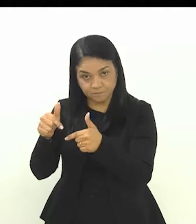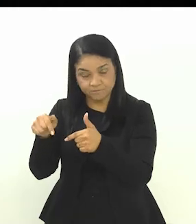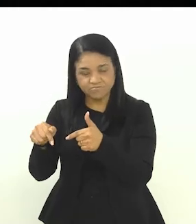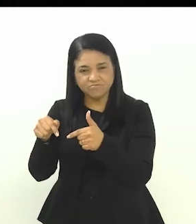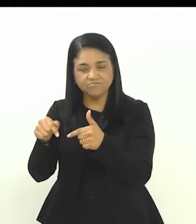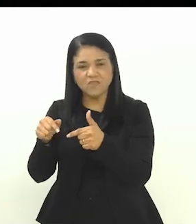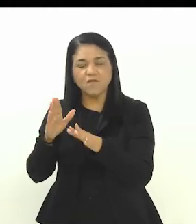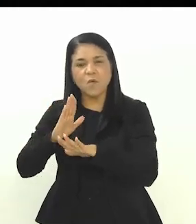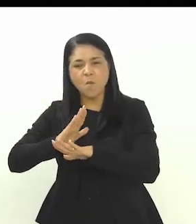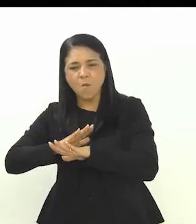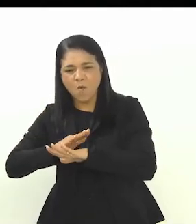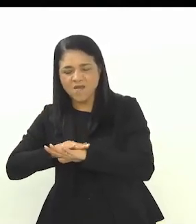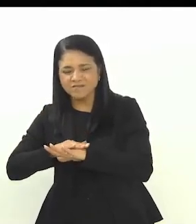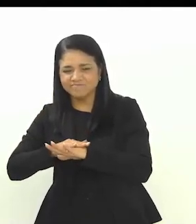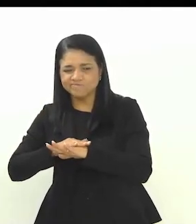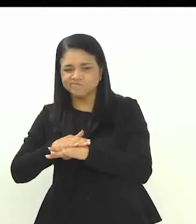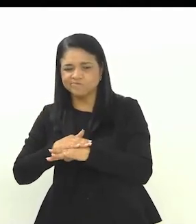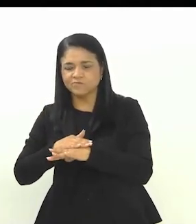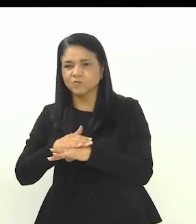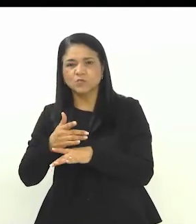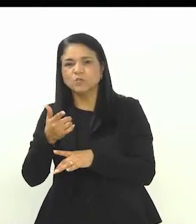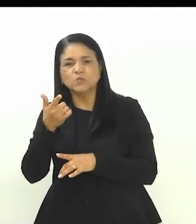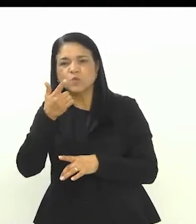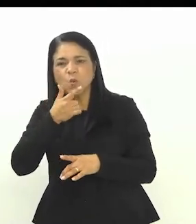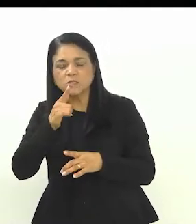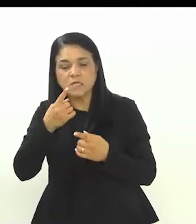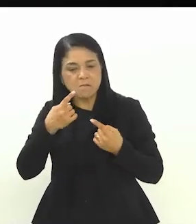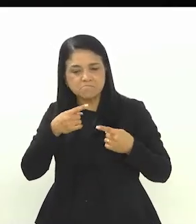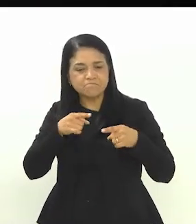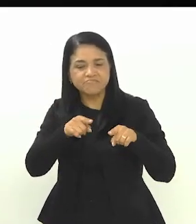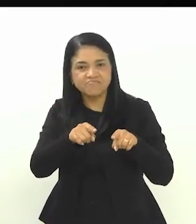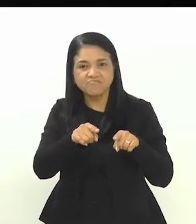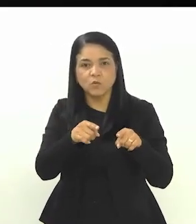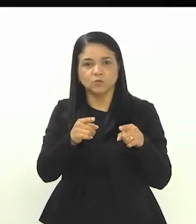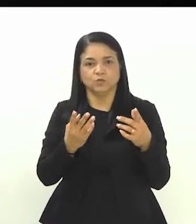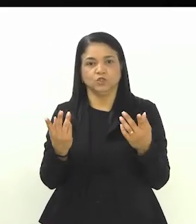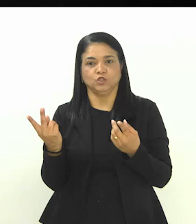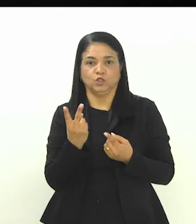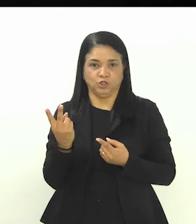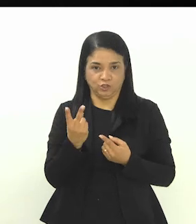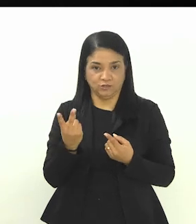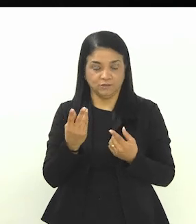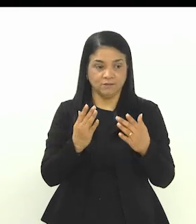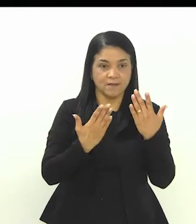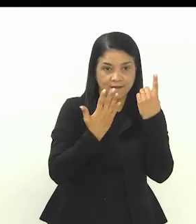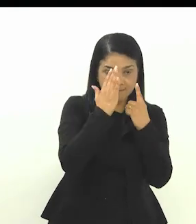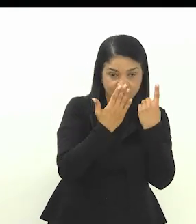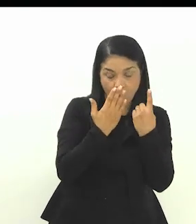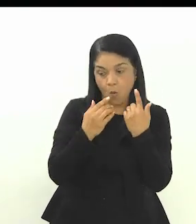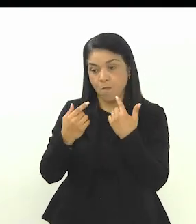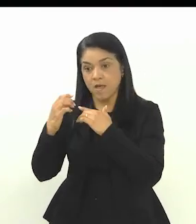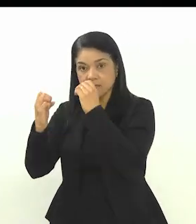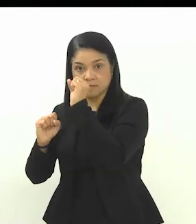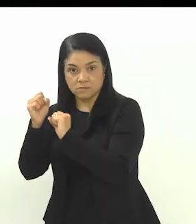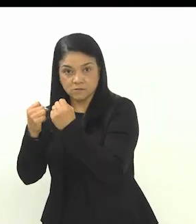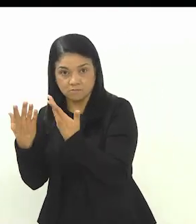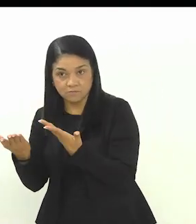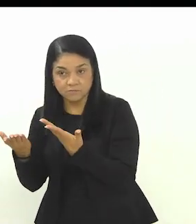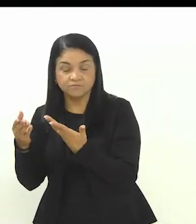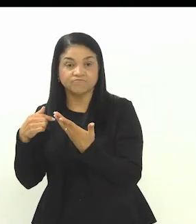chegou um momento que eu já não conseguia mais conciliar. As duas e a coisa espaços, foi profissionalizando de uma